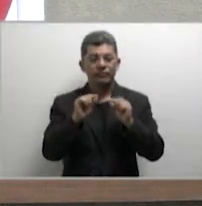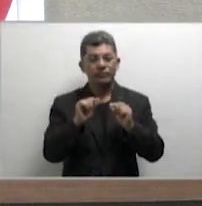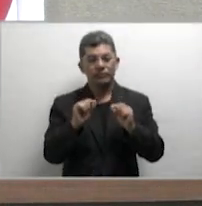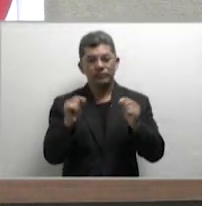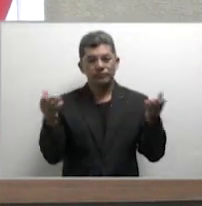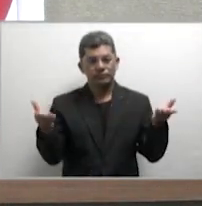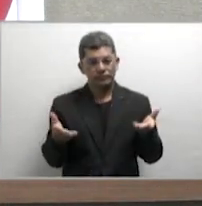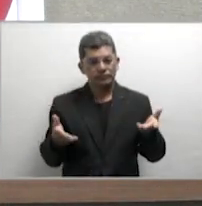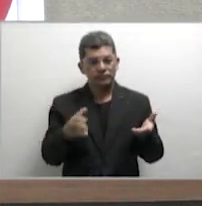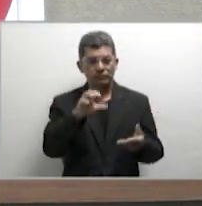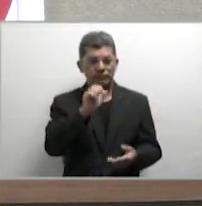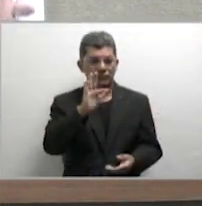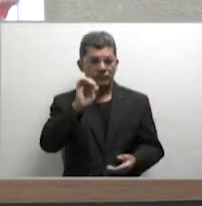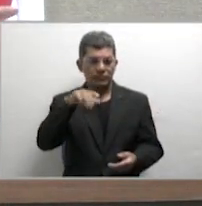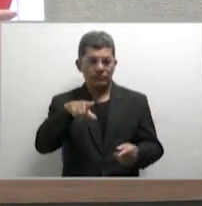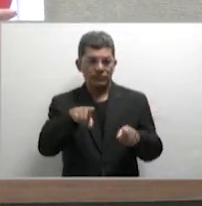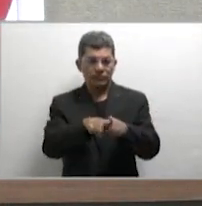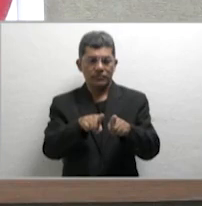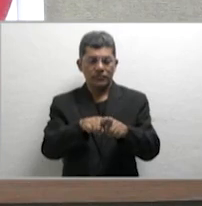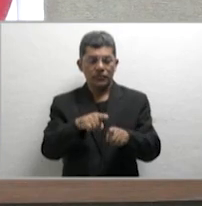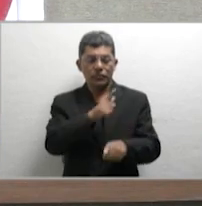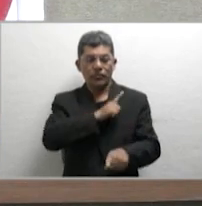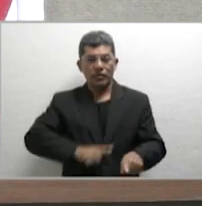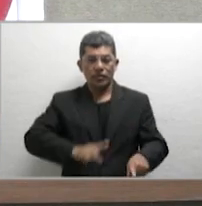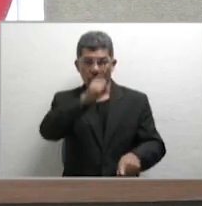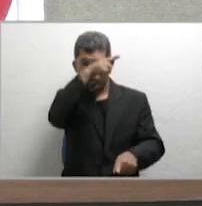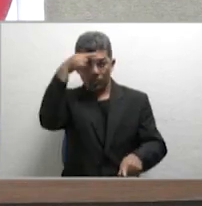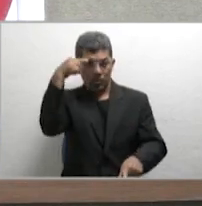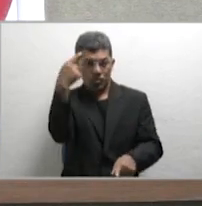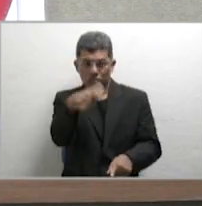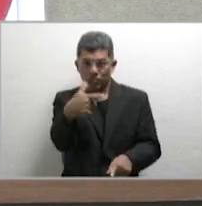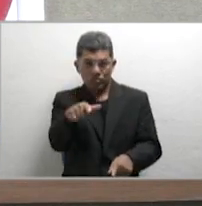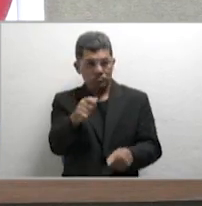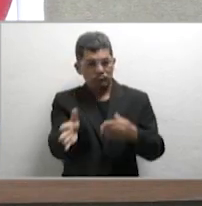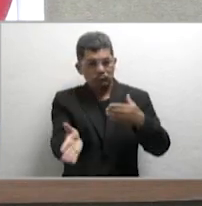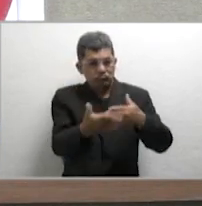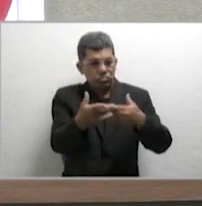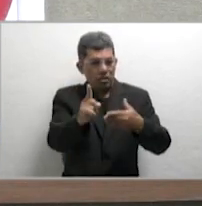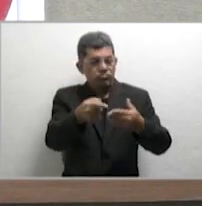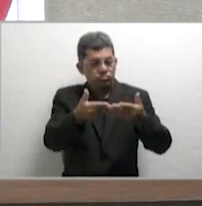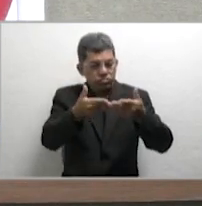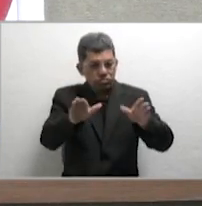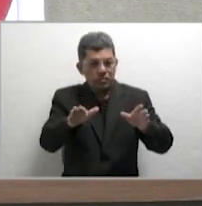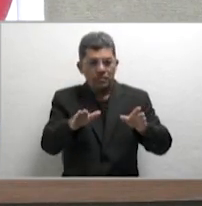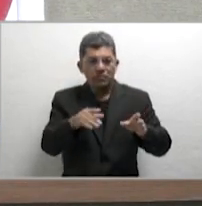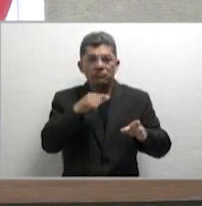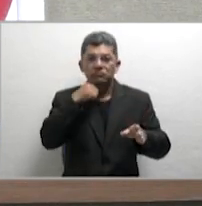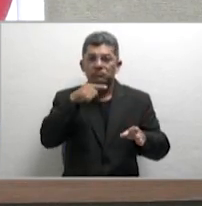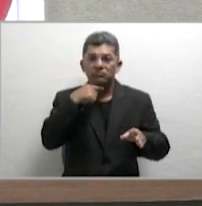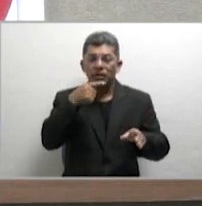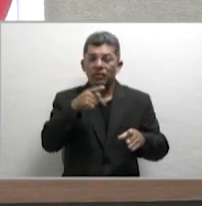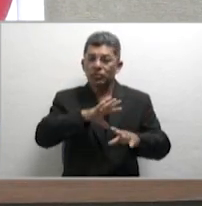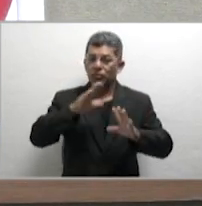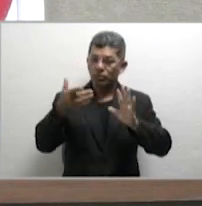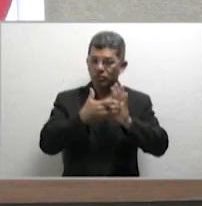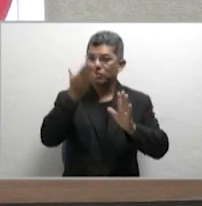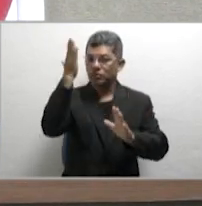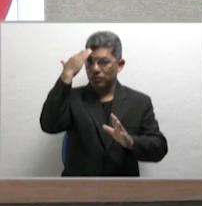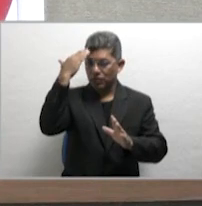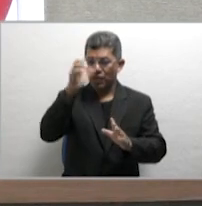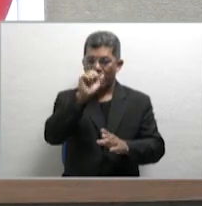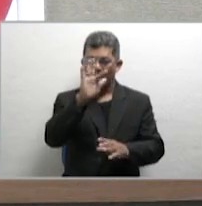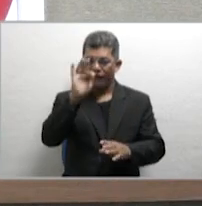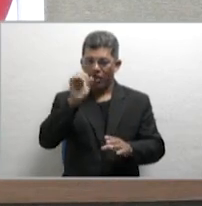que a FEAM, o governo Wilson Lima, não tem fechado as portas. Ninguém ouve falar de que a FEAM está